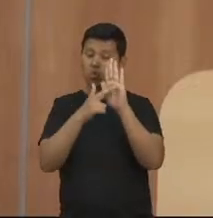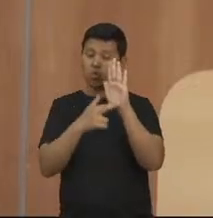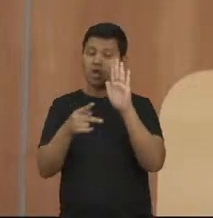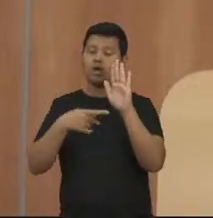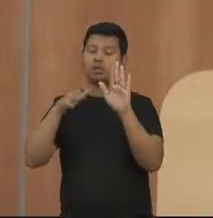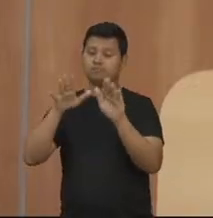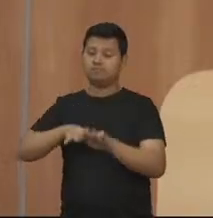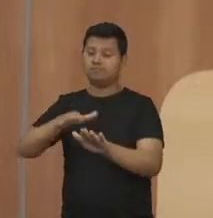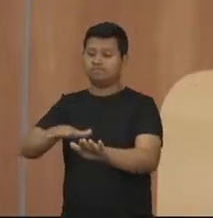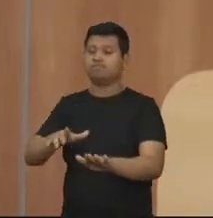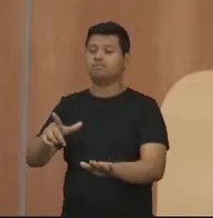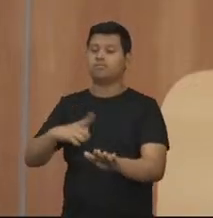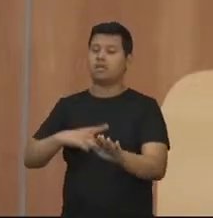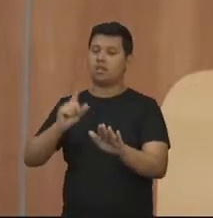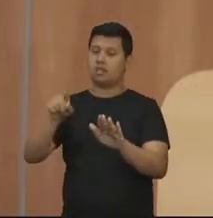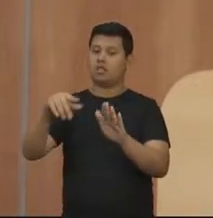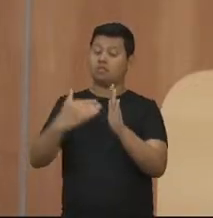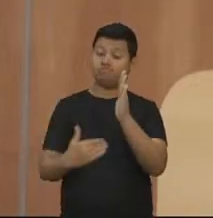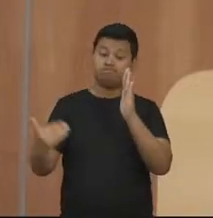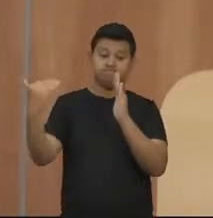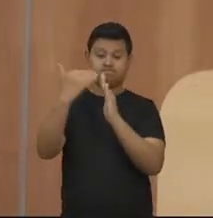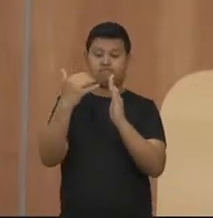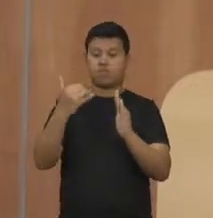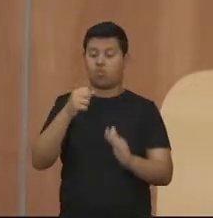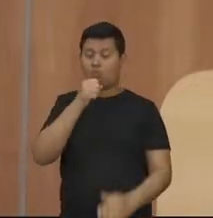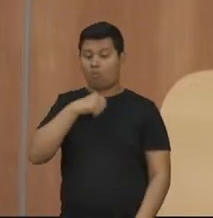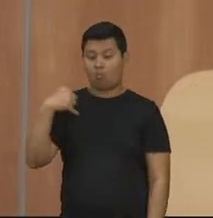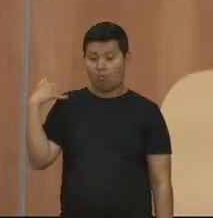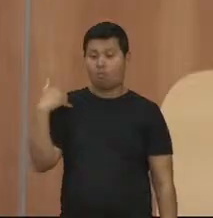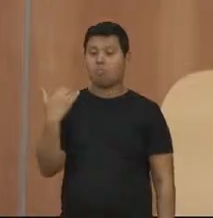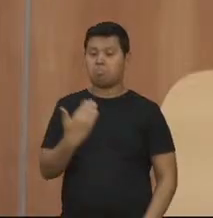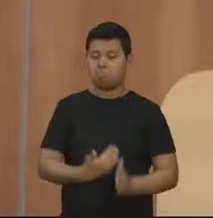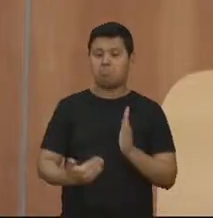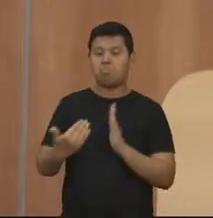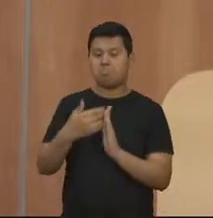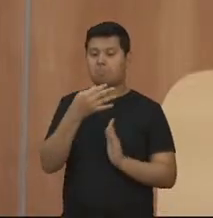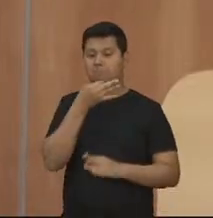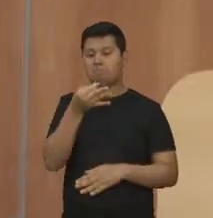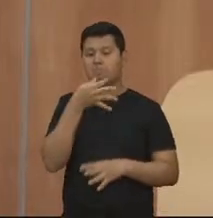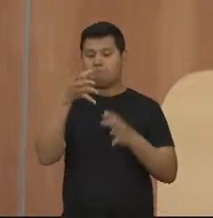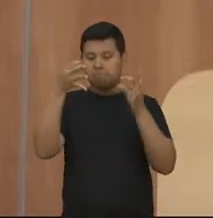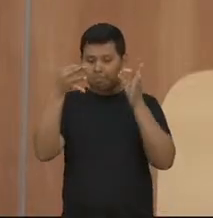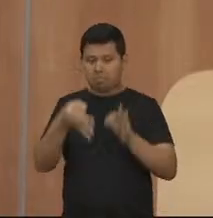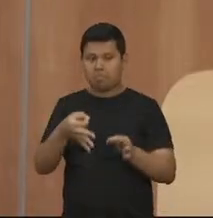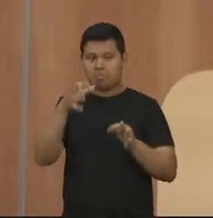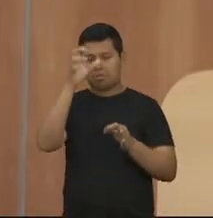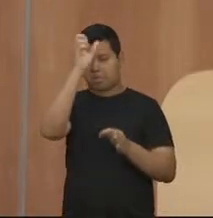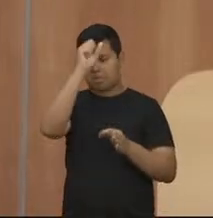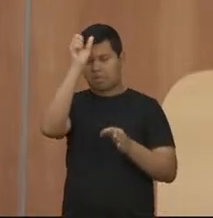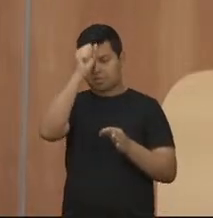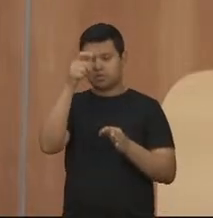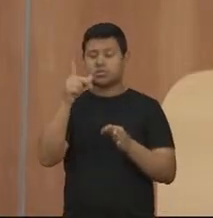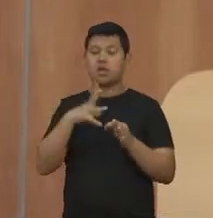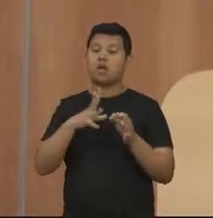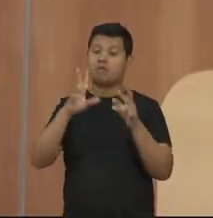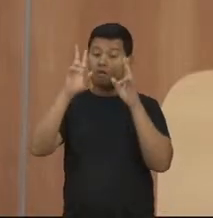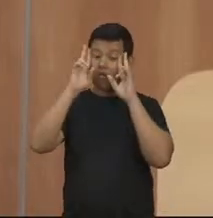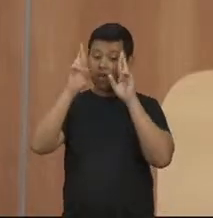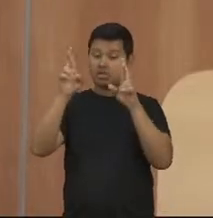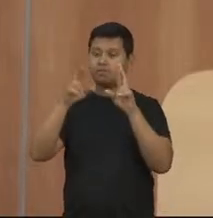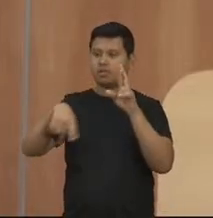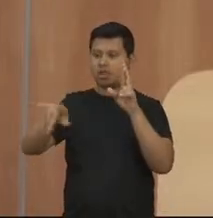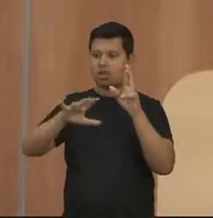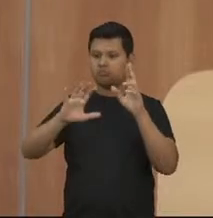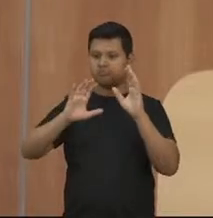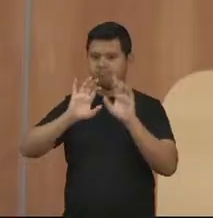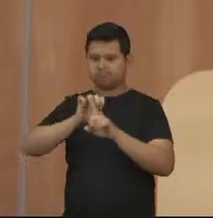trânsito, você vai ter adultos de opinião formada, de boas práticas no trânsito e pessoas que vão respeitar as